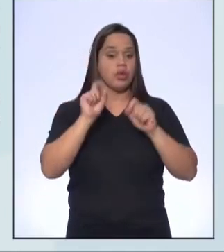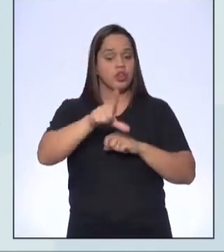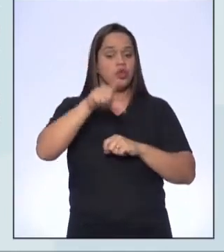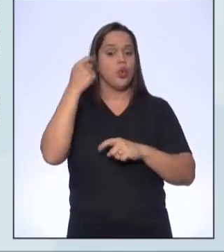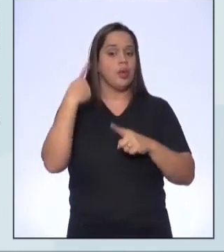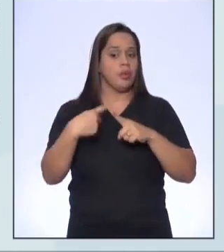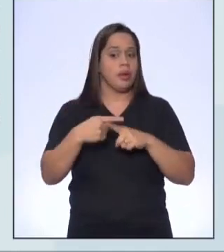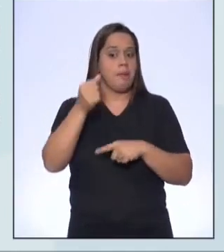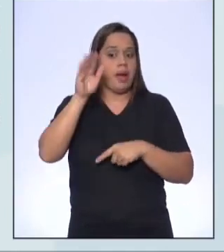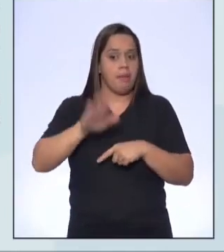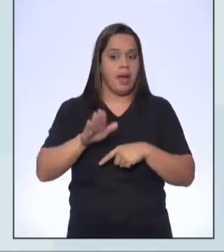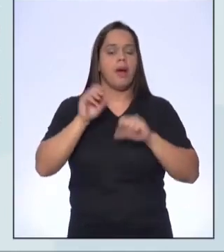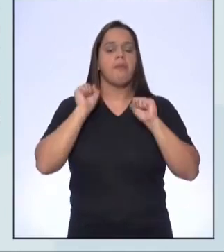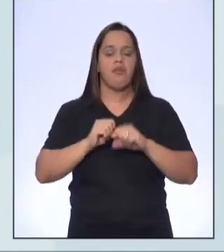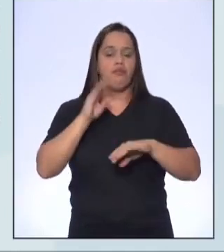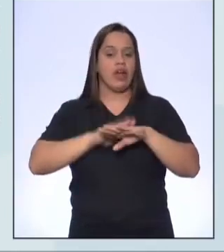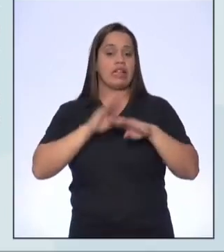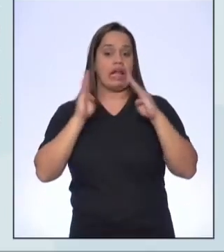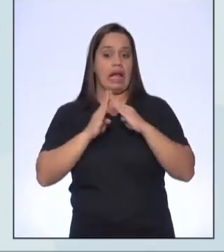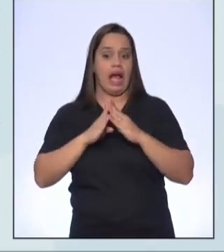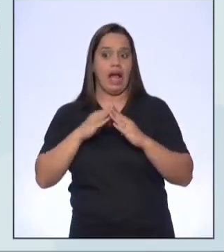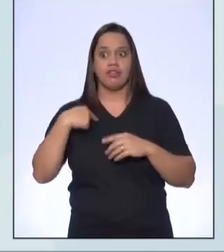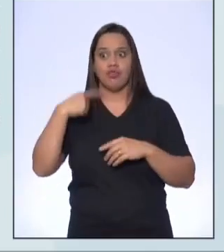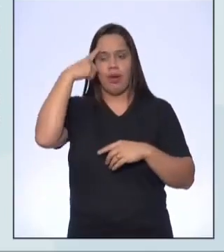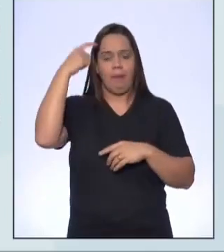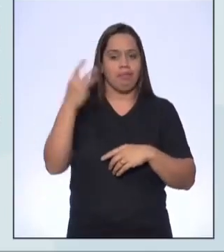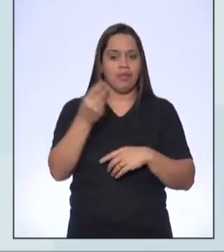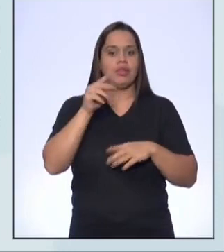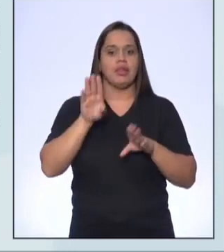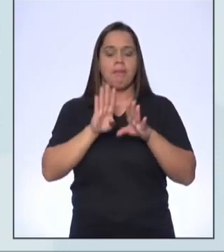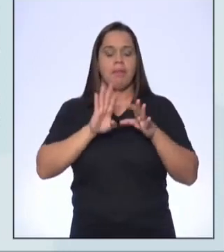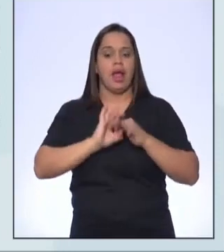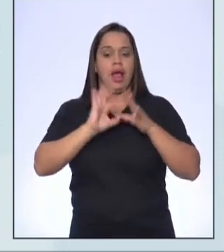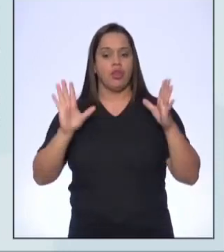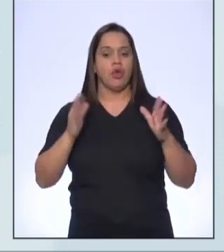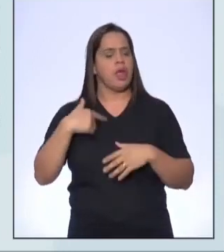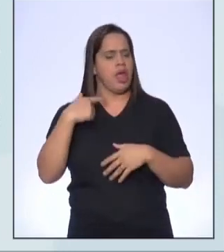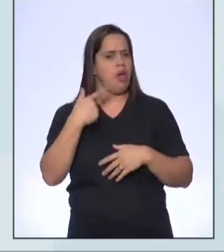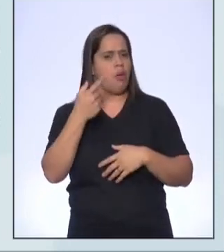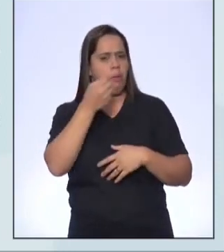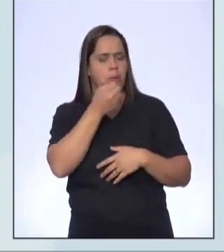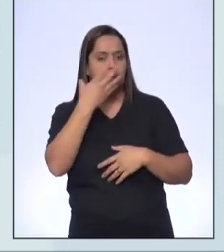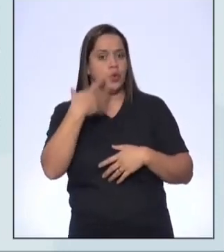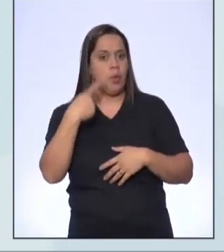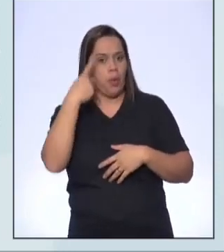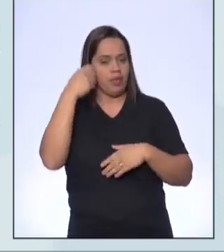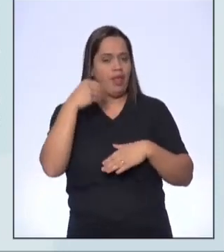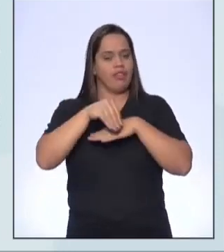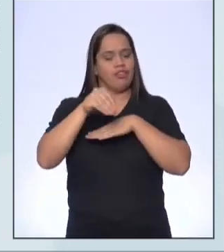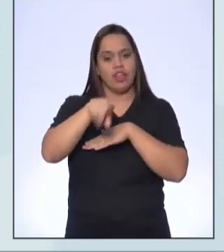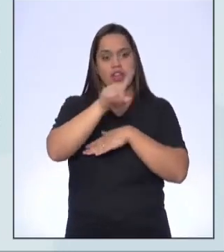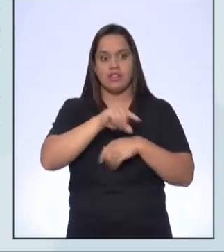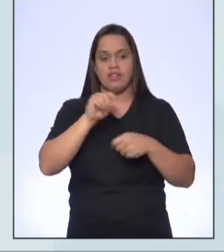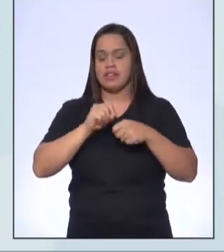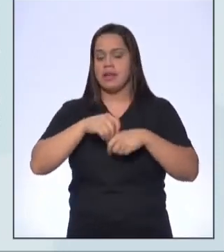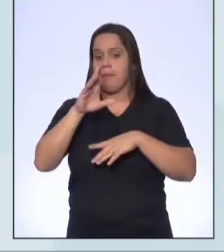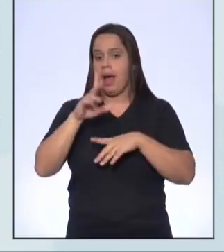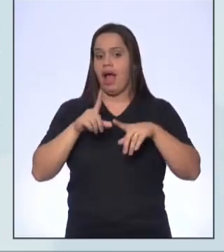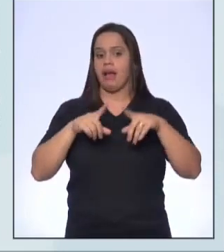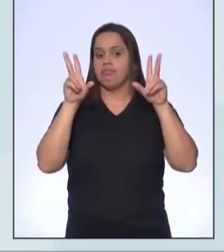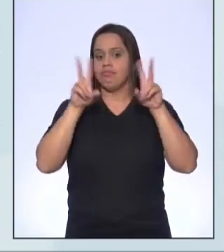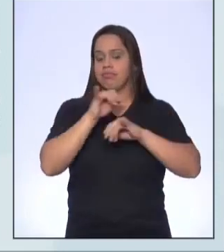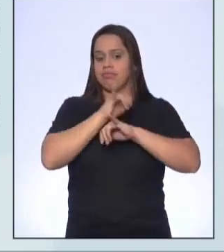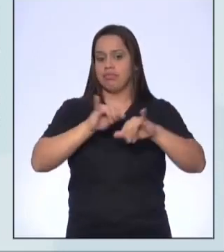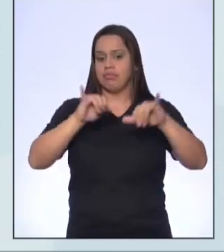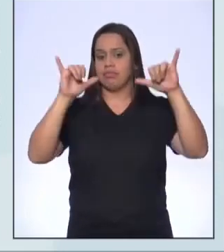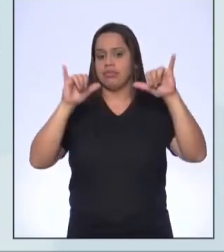ser feitas em casa de forma criativa e autônoma. Sugiro mais matérias como essa na seção de fotoreportagem, pois a informação